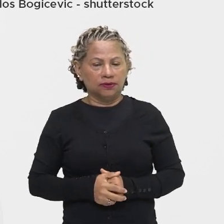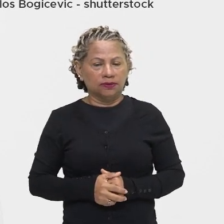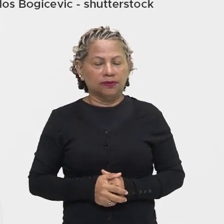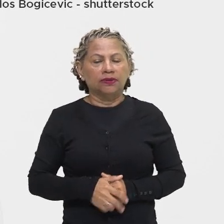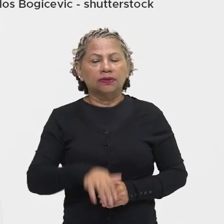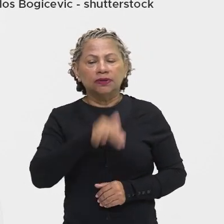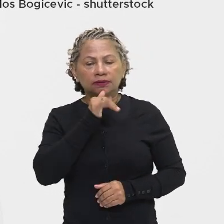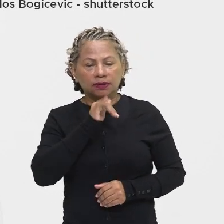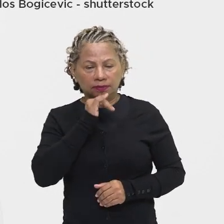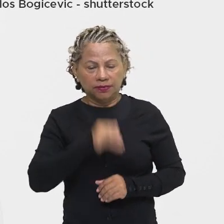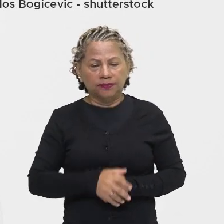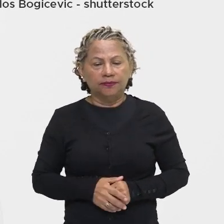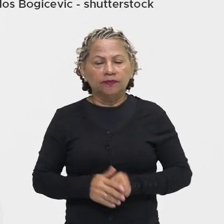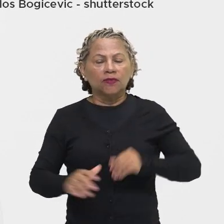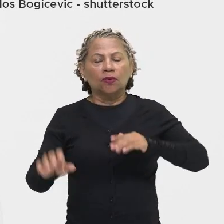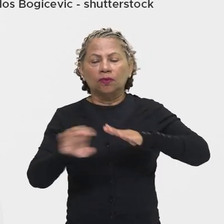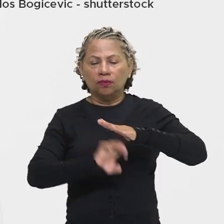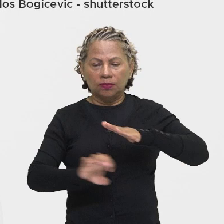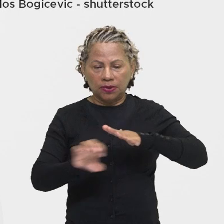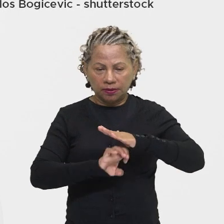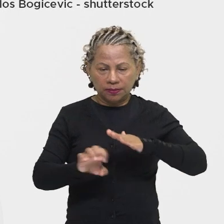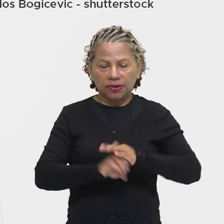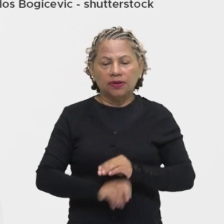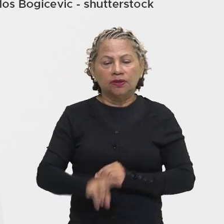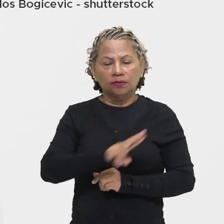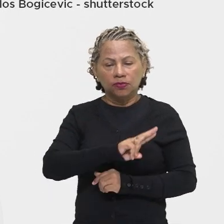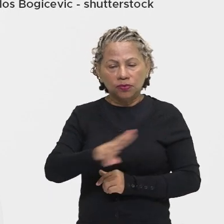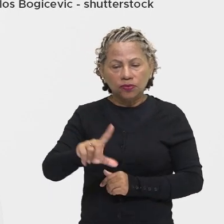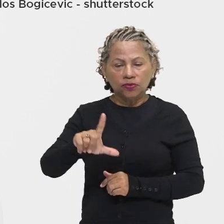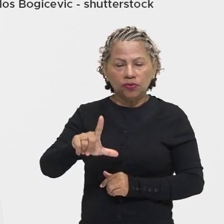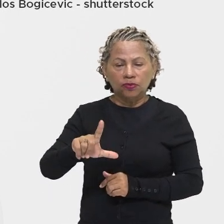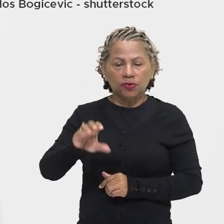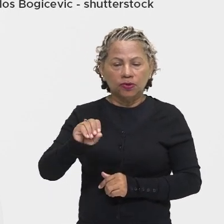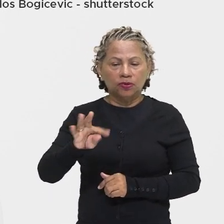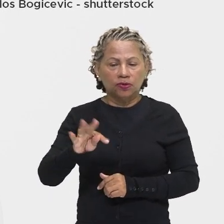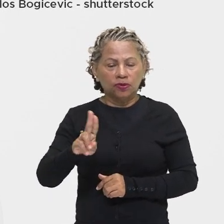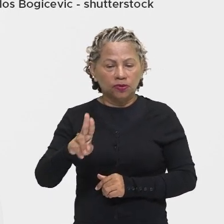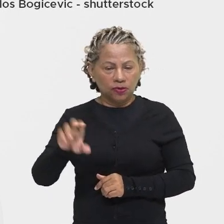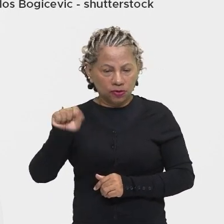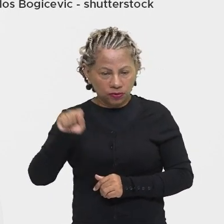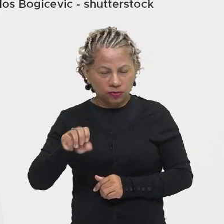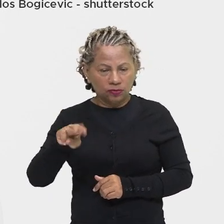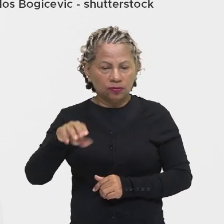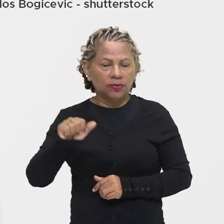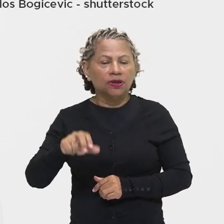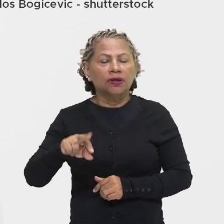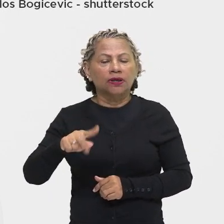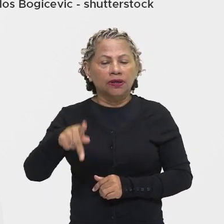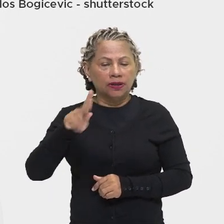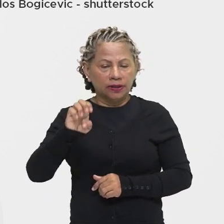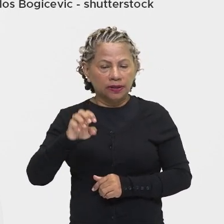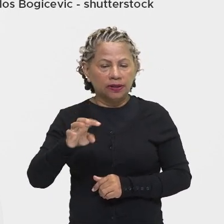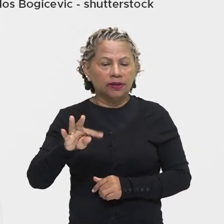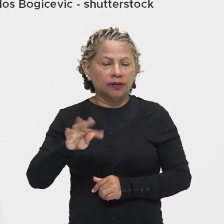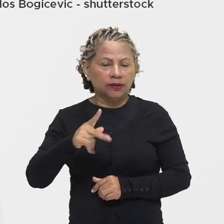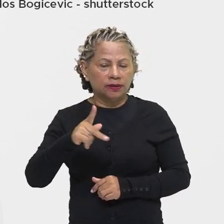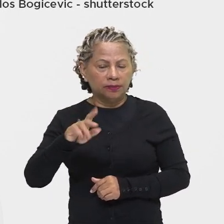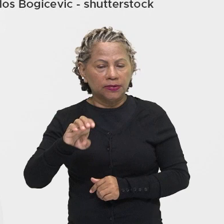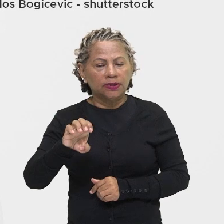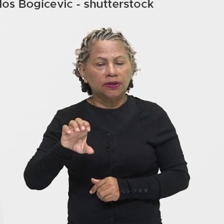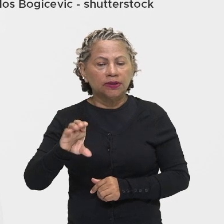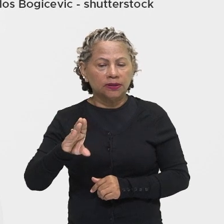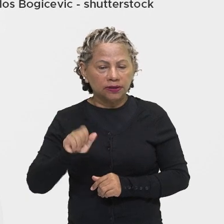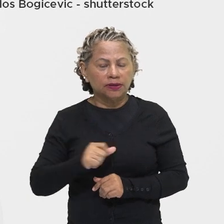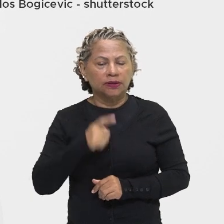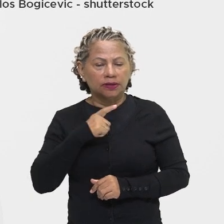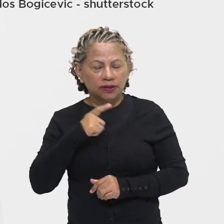seguinte: uma empresa chamada Lotus Marketplace anunciou a formação de um banco de dados